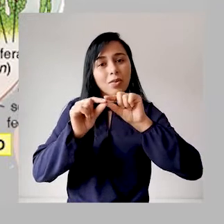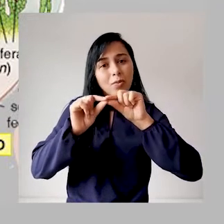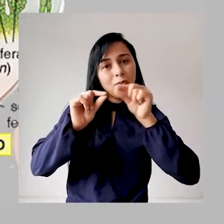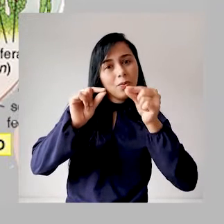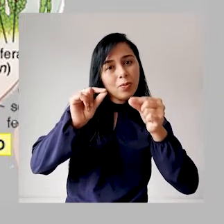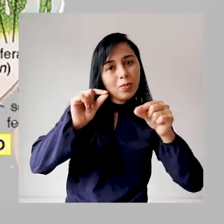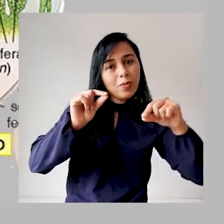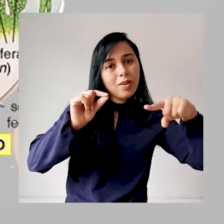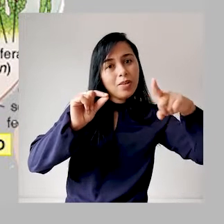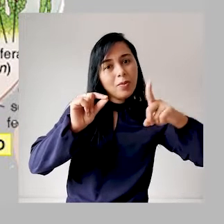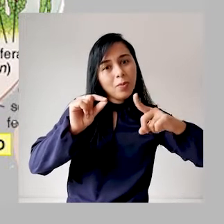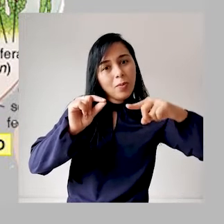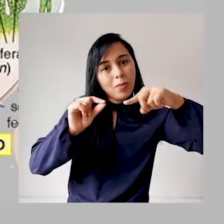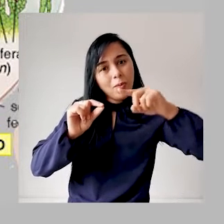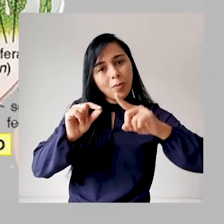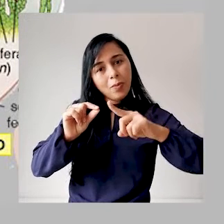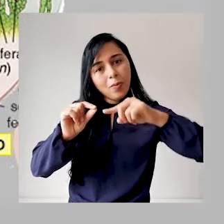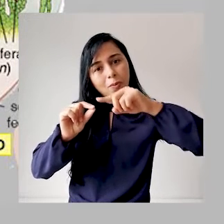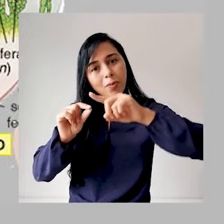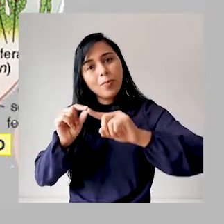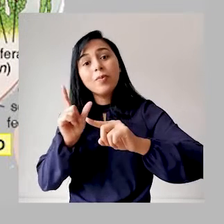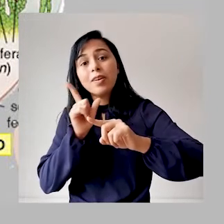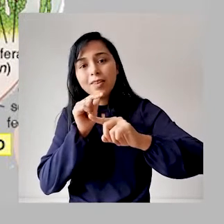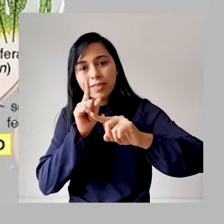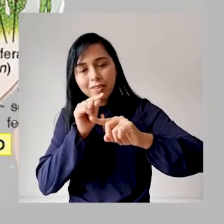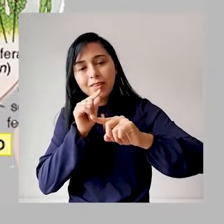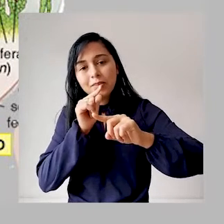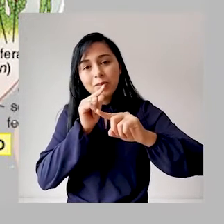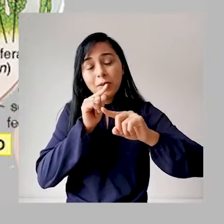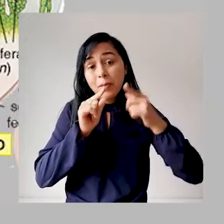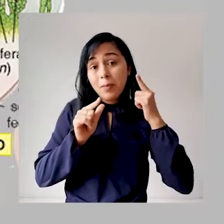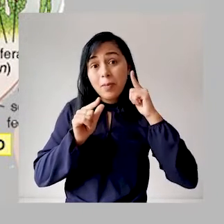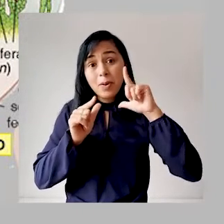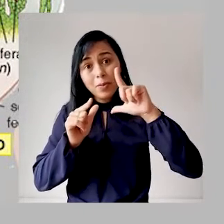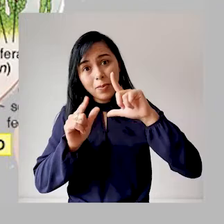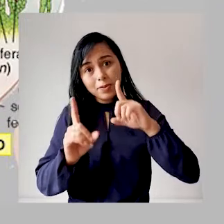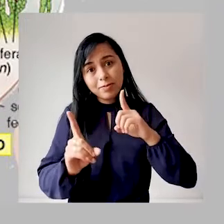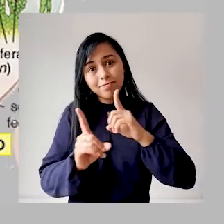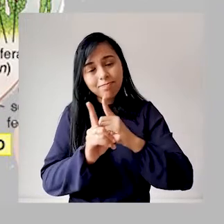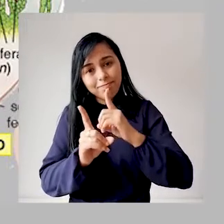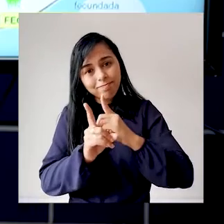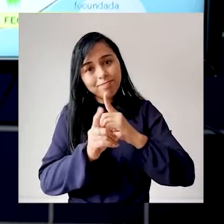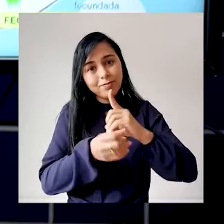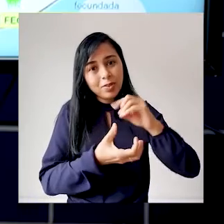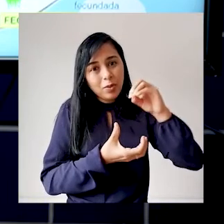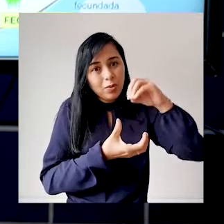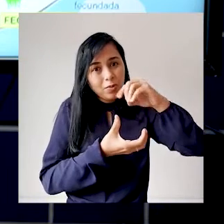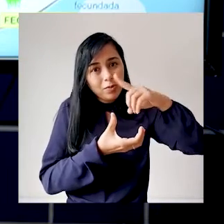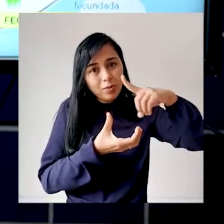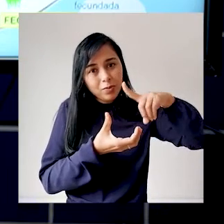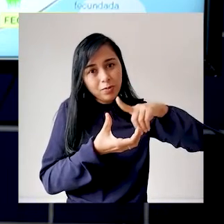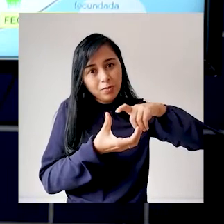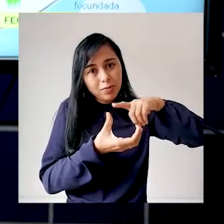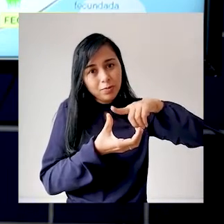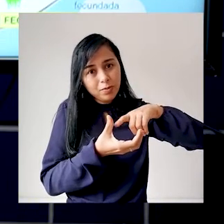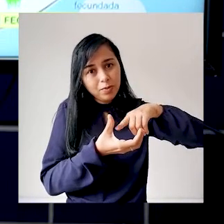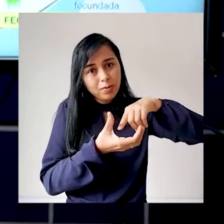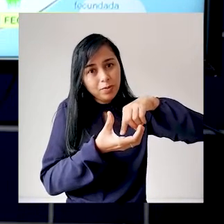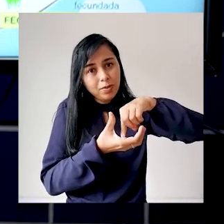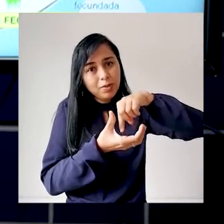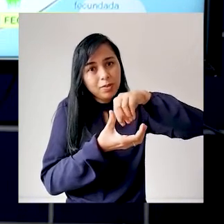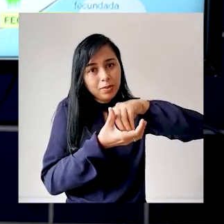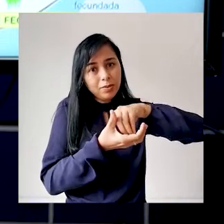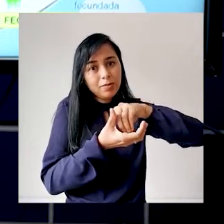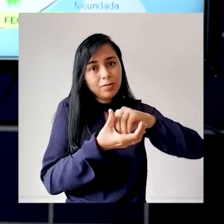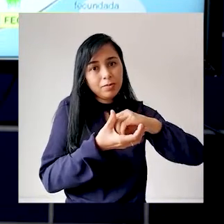água para que ele possa alcançar a oosfera. Dessa forma, a reprodução